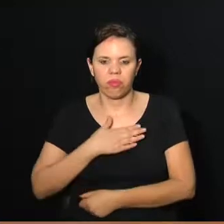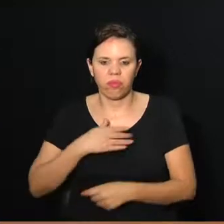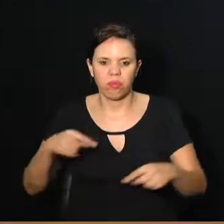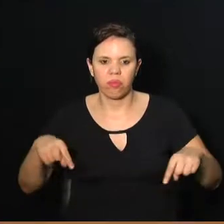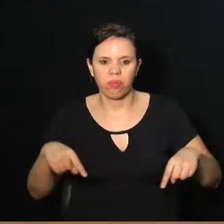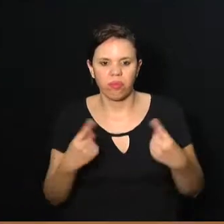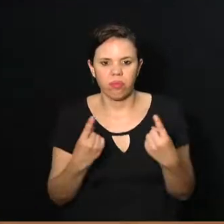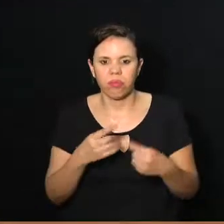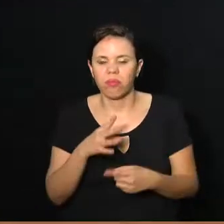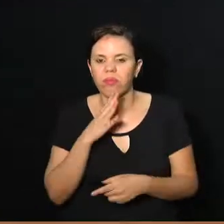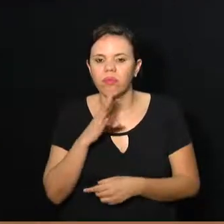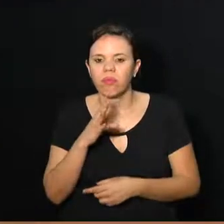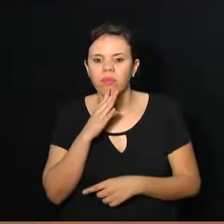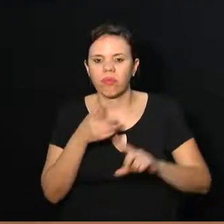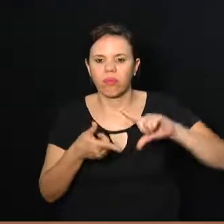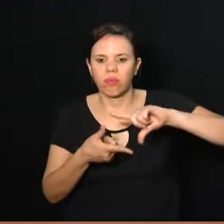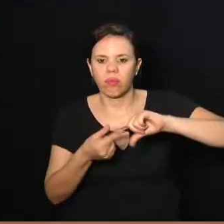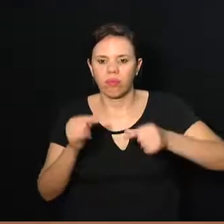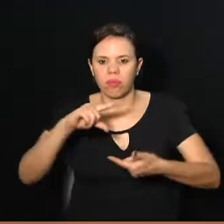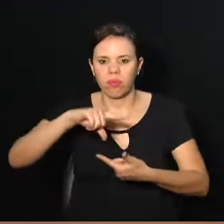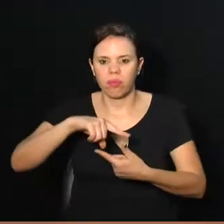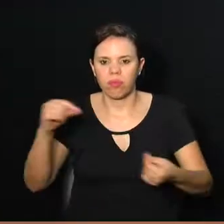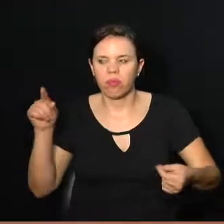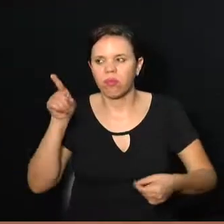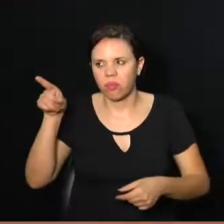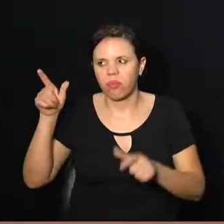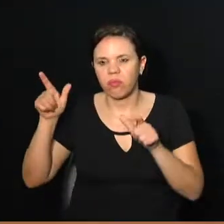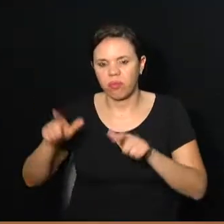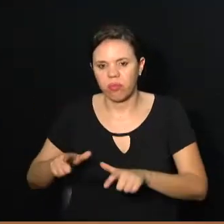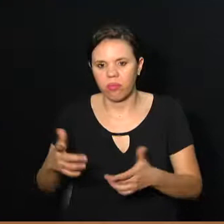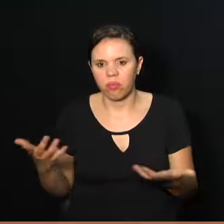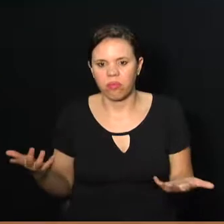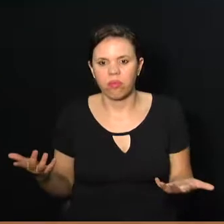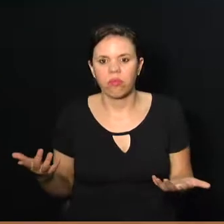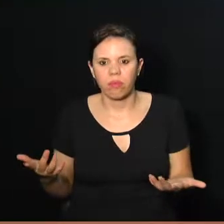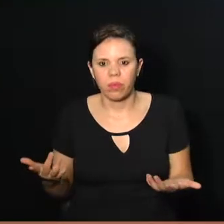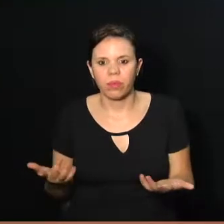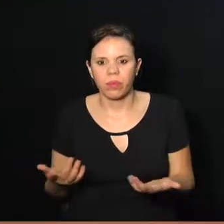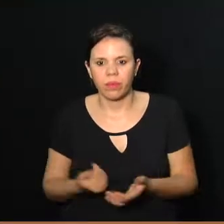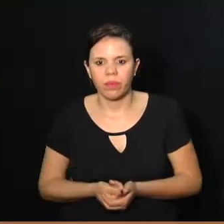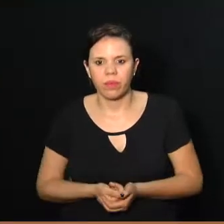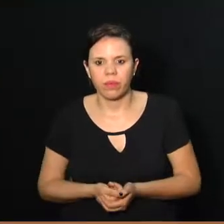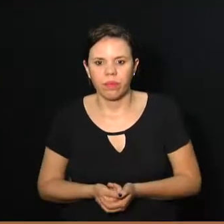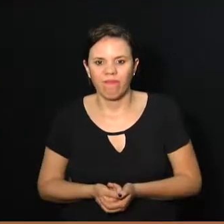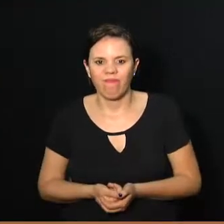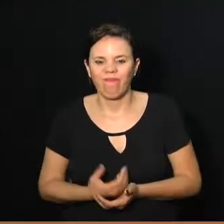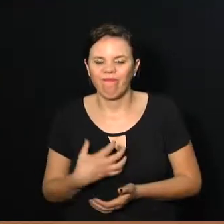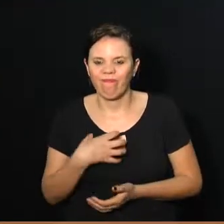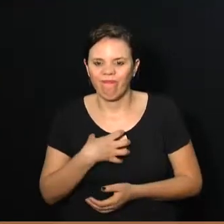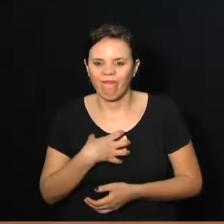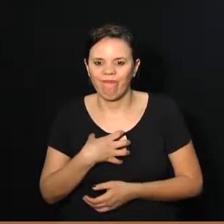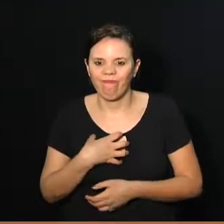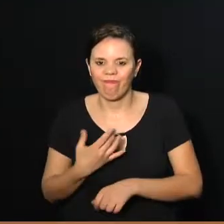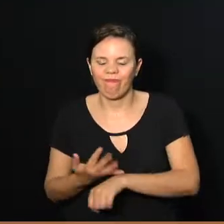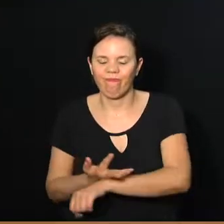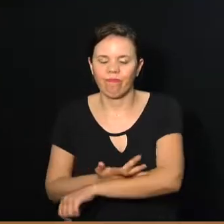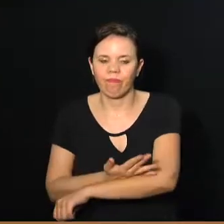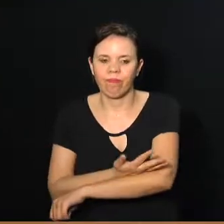conhecer o Boldrini, né? Ali realmente eu não tive também uma condição emocional aí